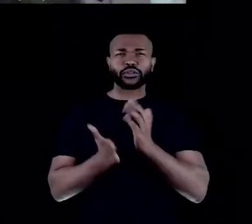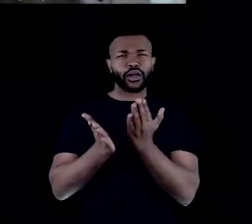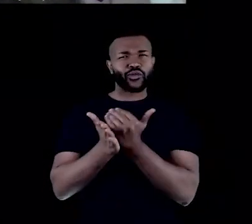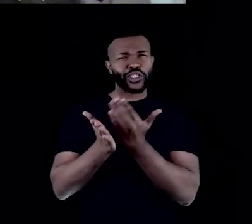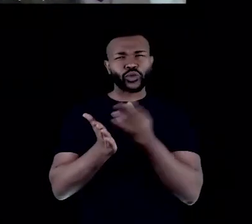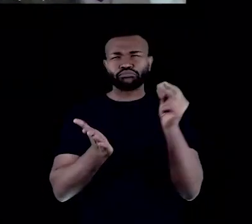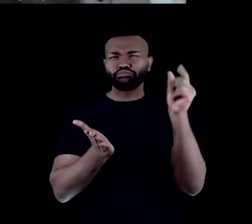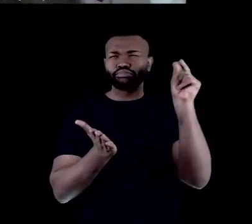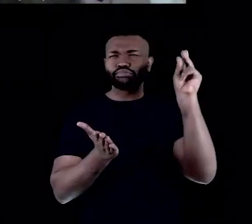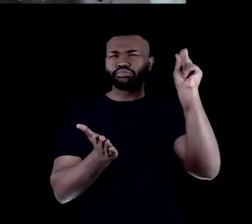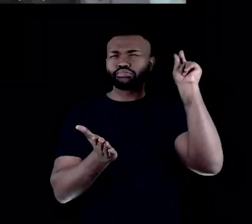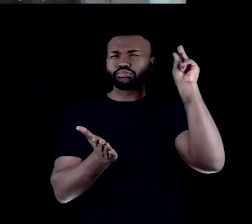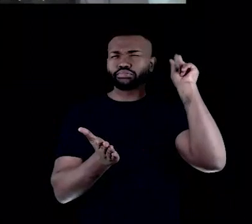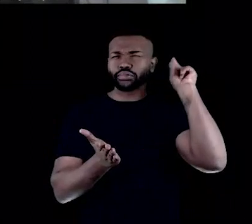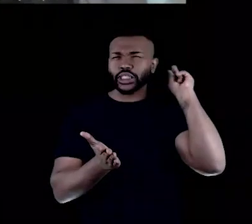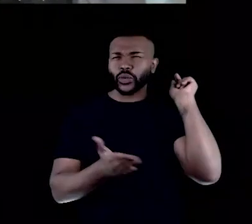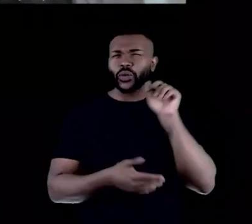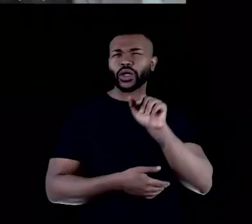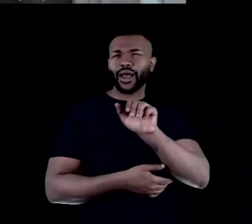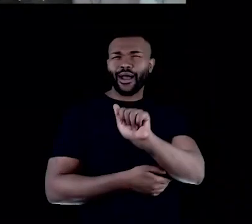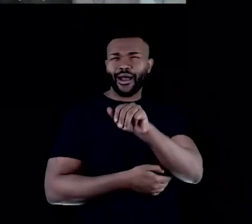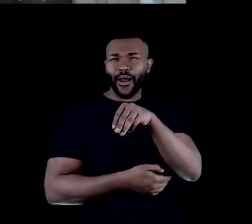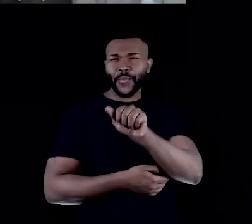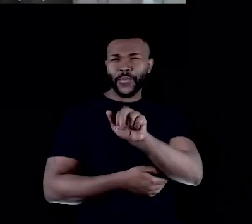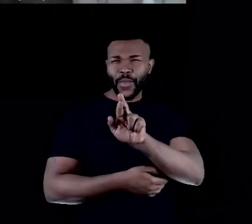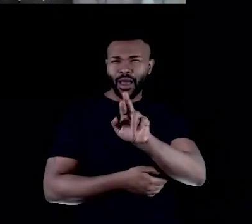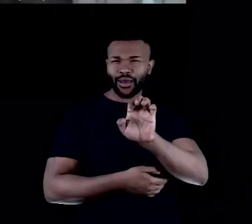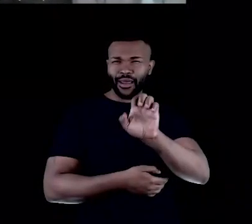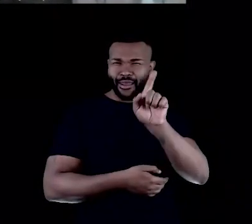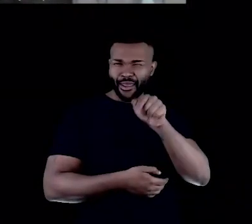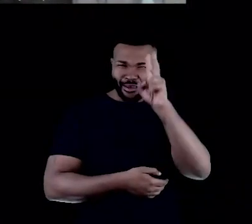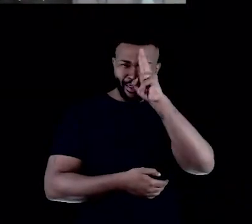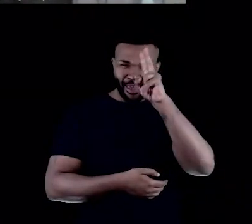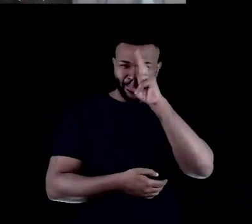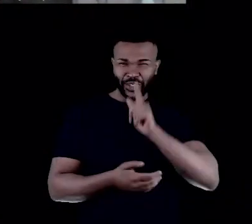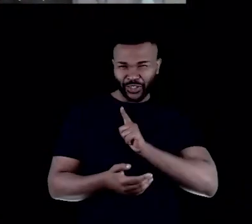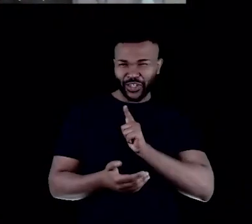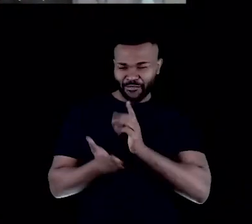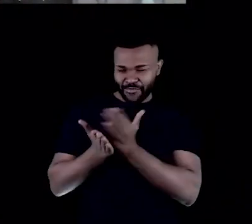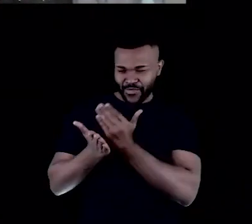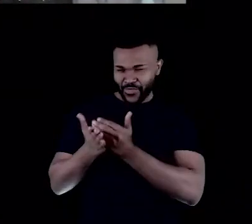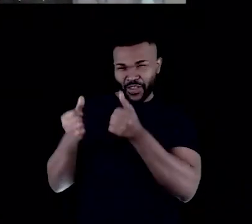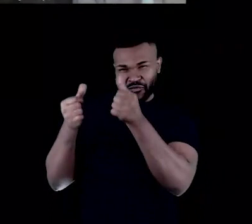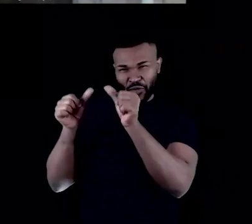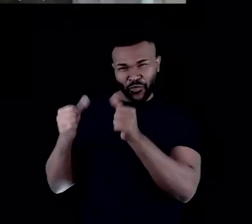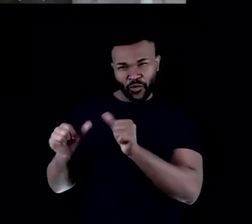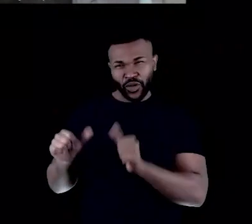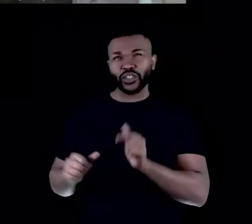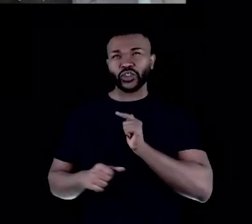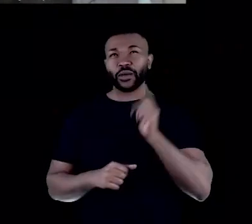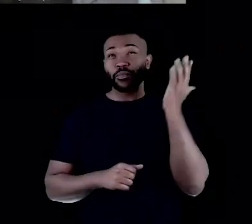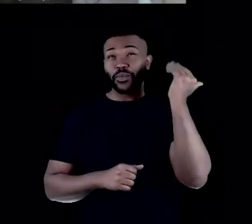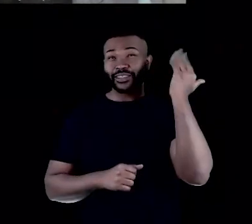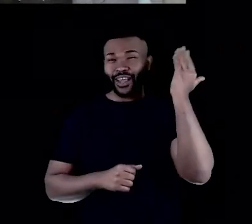do... antigamente, né, daquele amar é... O álbum de figurinhas, né, eu lembro. Tinha isso, não tinha? De várias isso. Definições